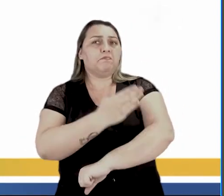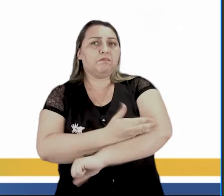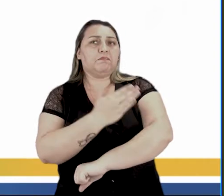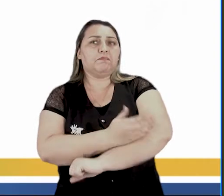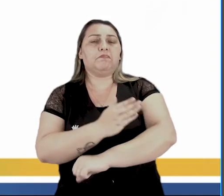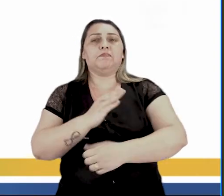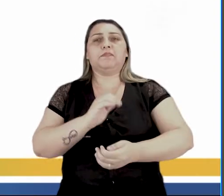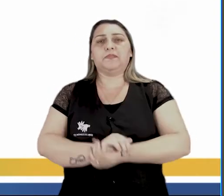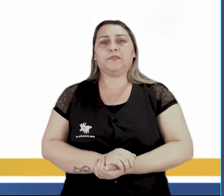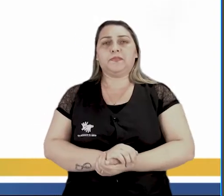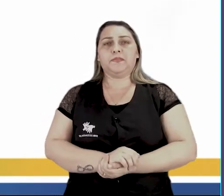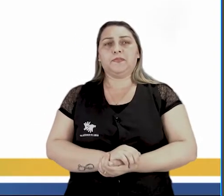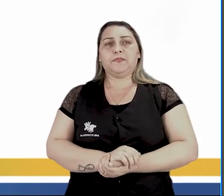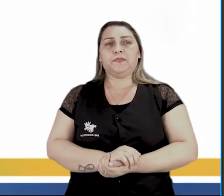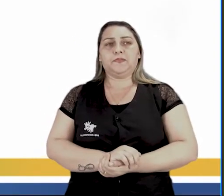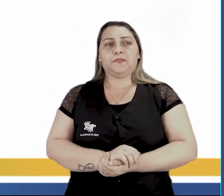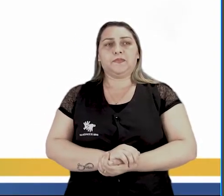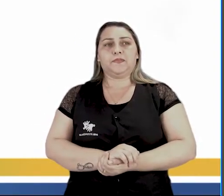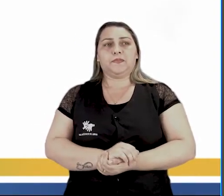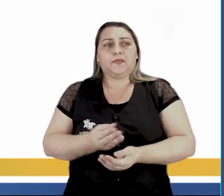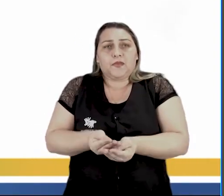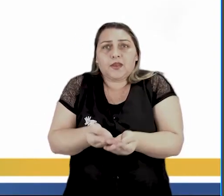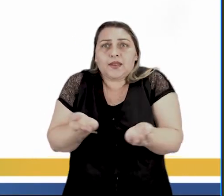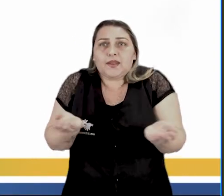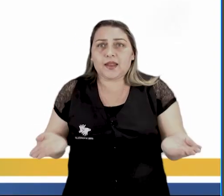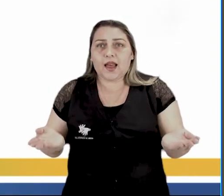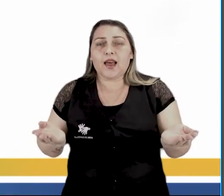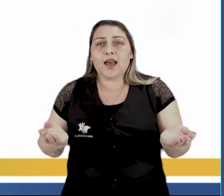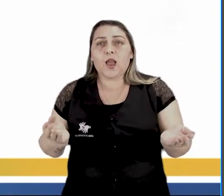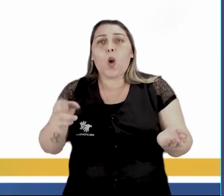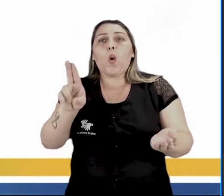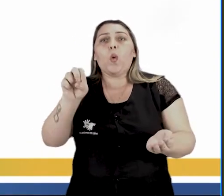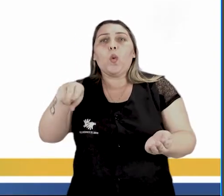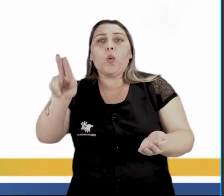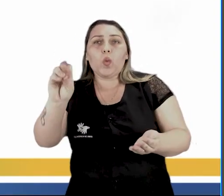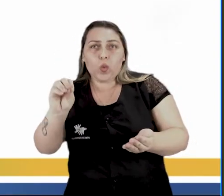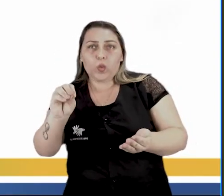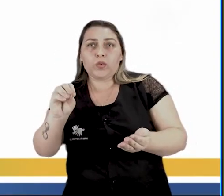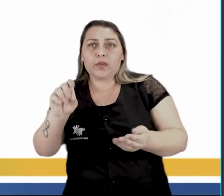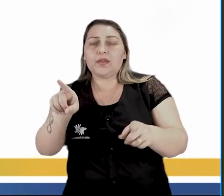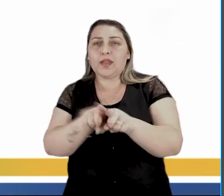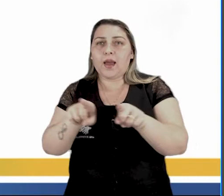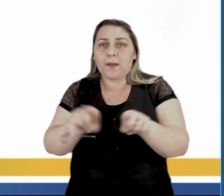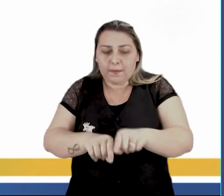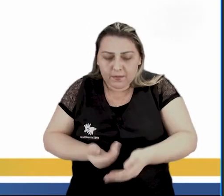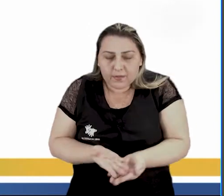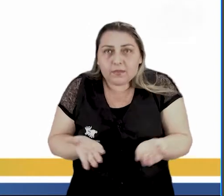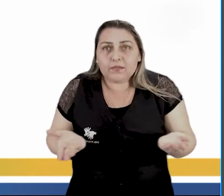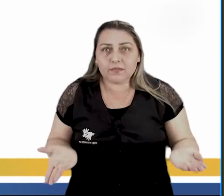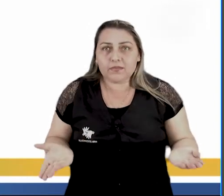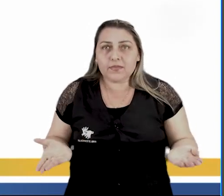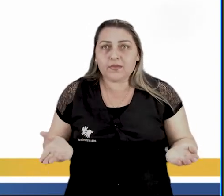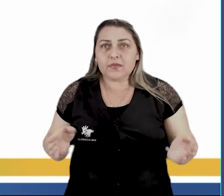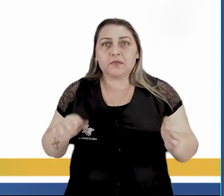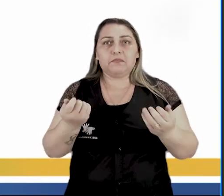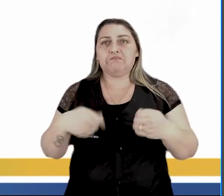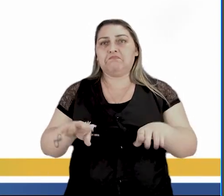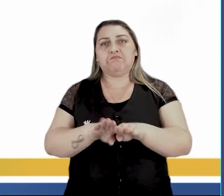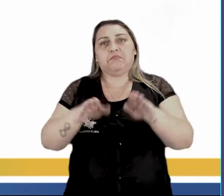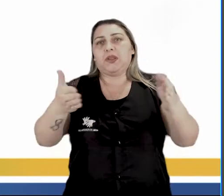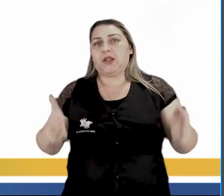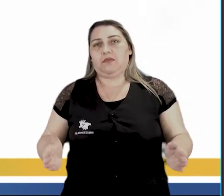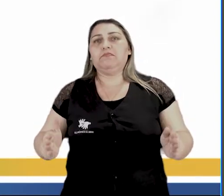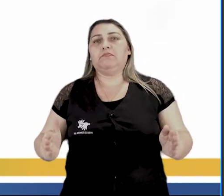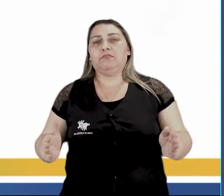praticada. De cartas ou de tabuleiro que podem ser feitos no chão e não necessariamente numa mesa, caso você não